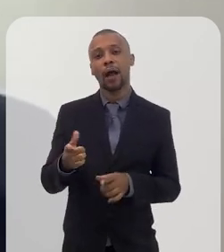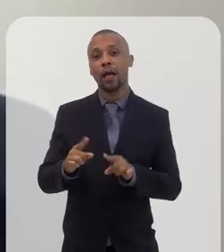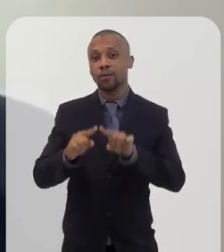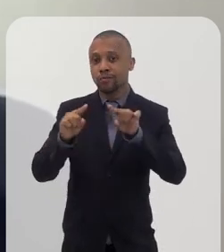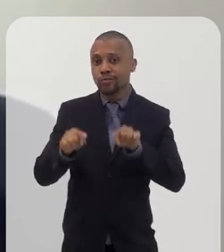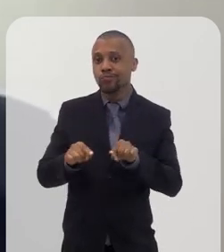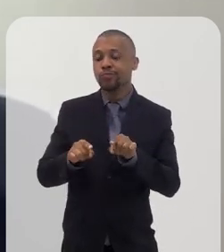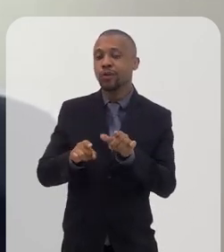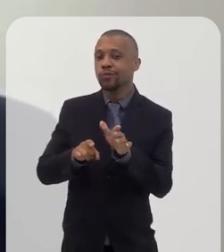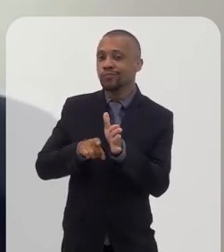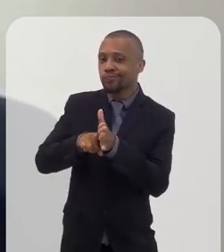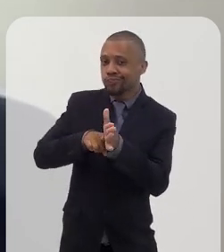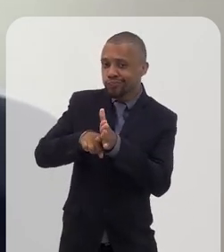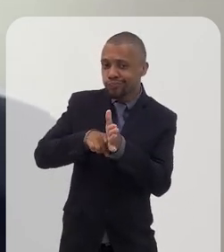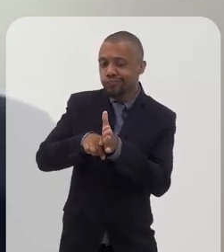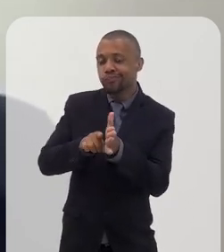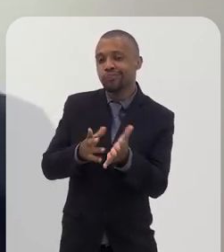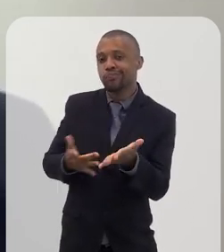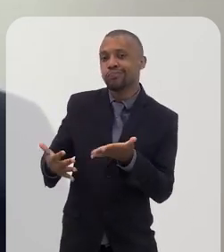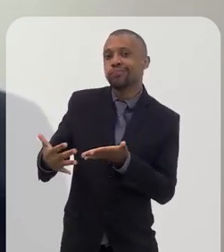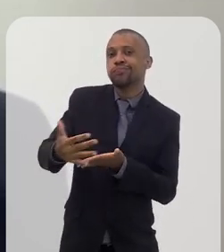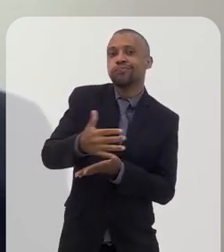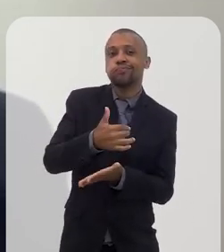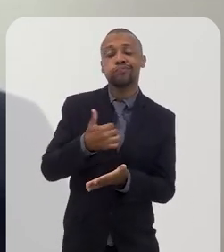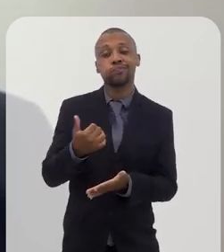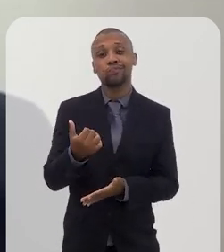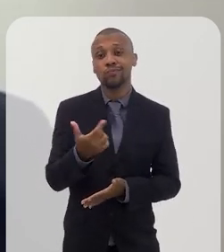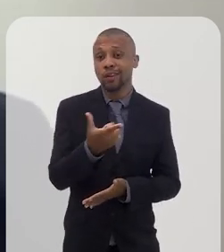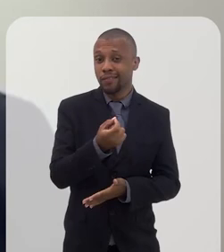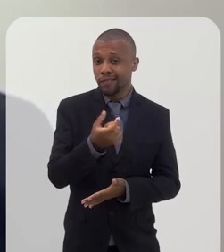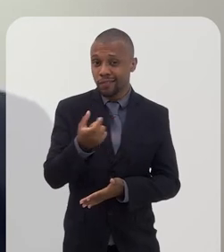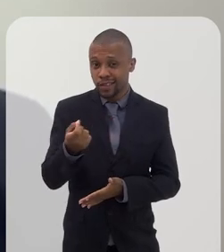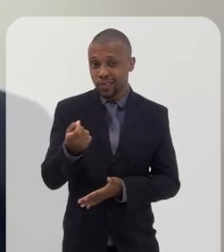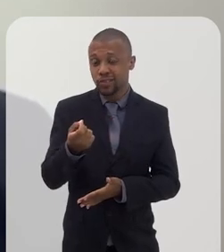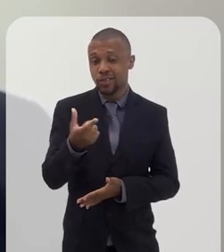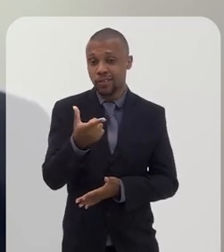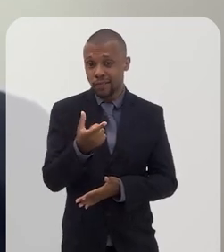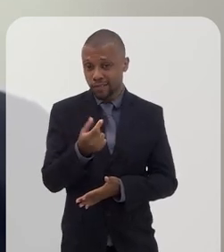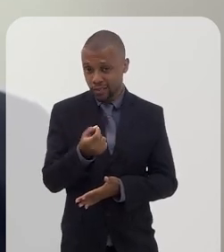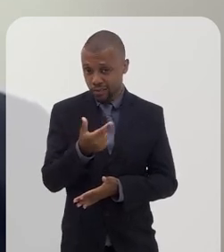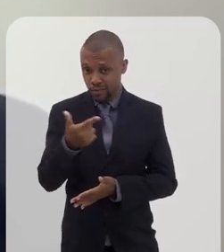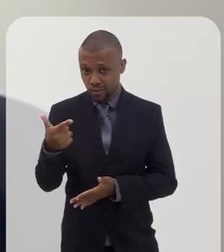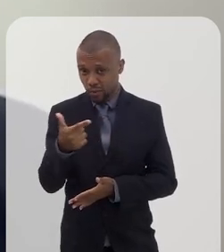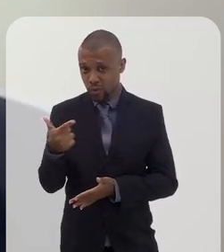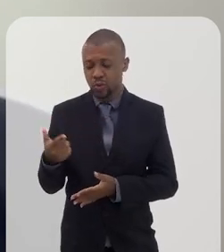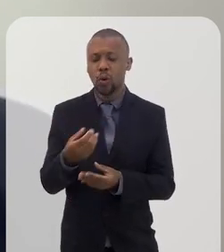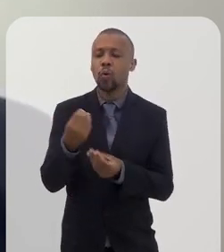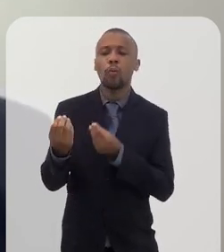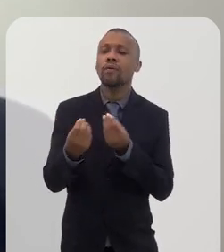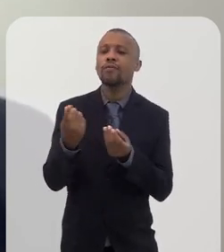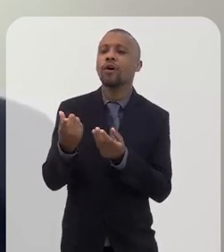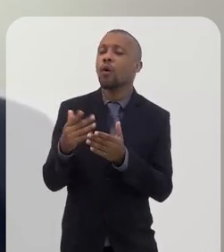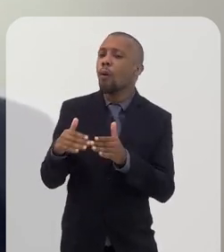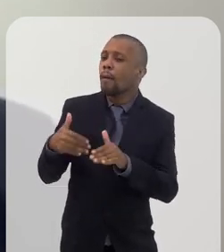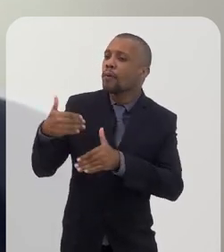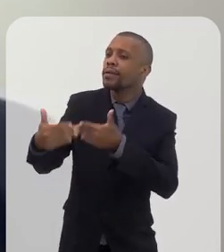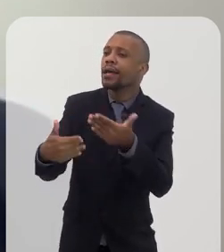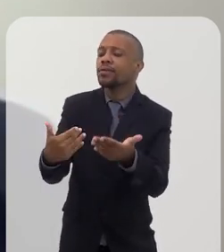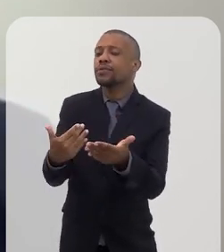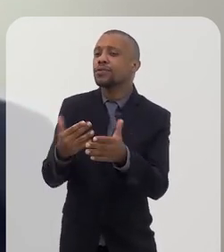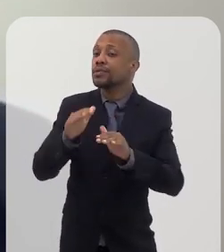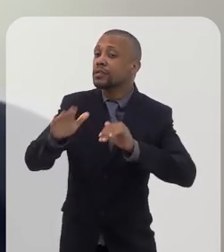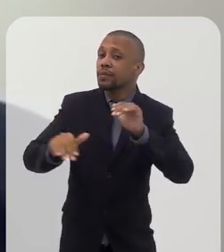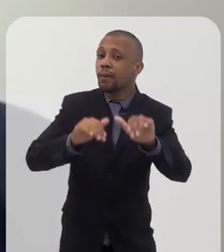para recenseadores e agentes censitários do Censo 2022. Como é que foi esse processo de captação dessas pessoas e